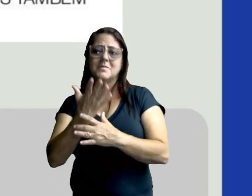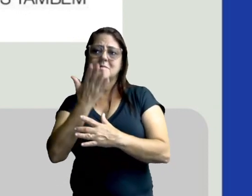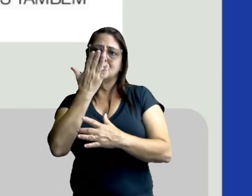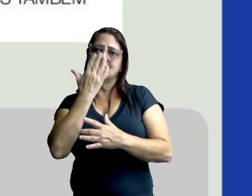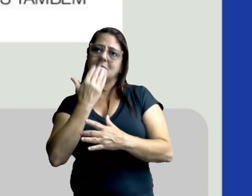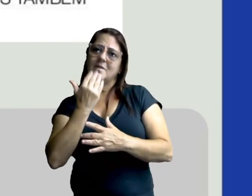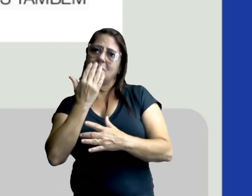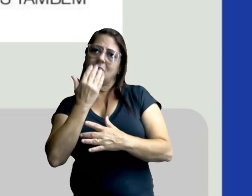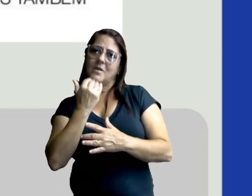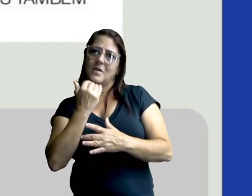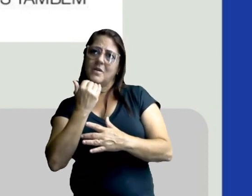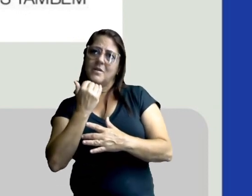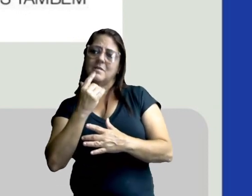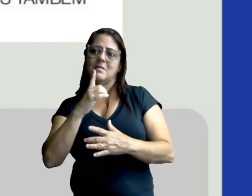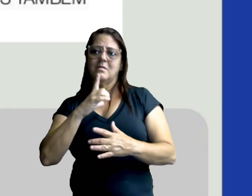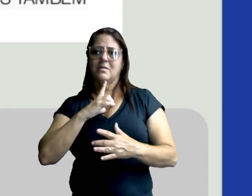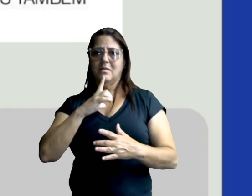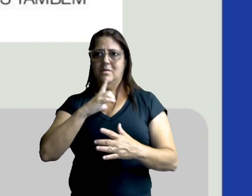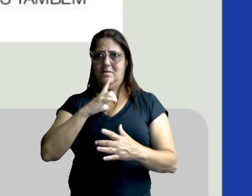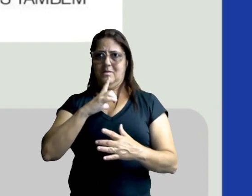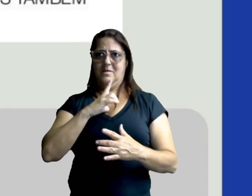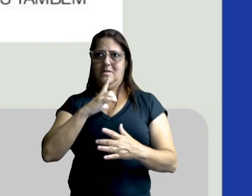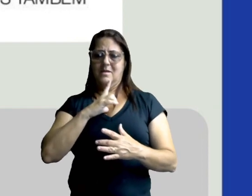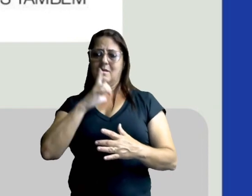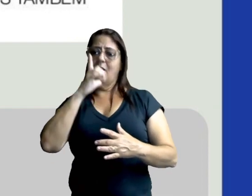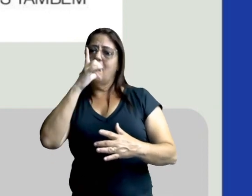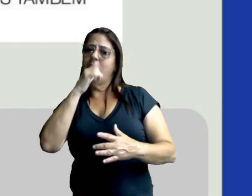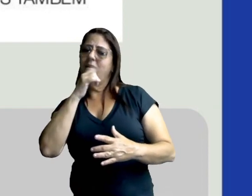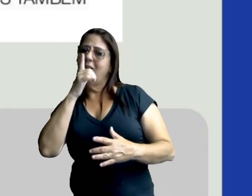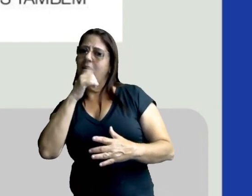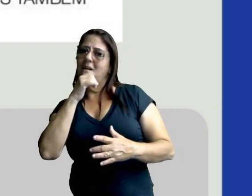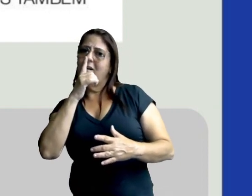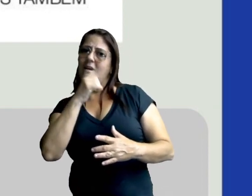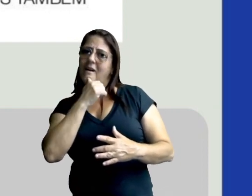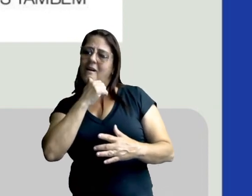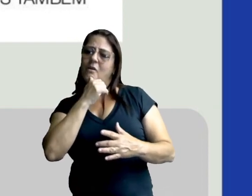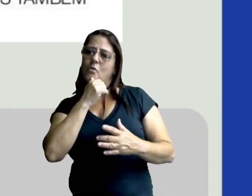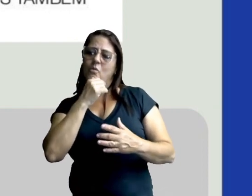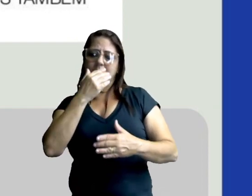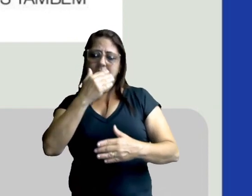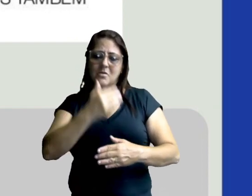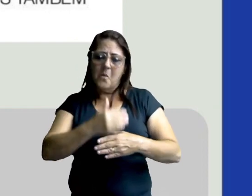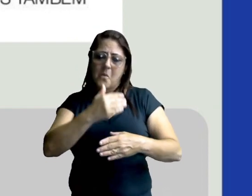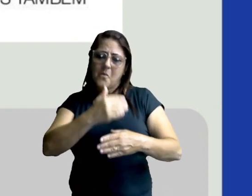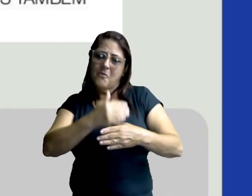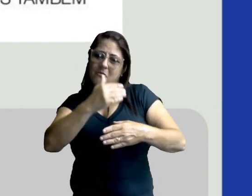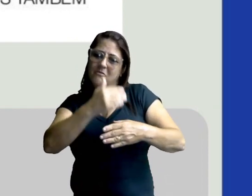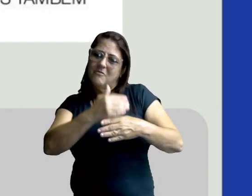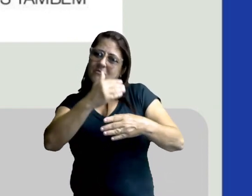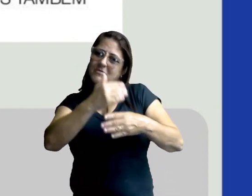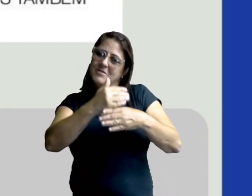alimentos, obter água e construir